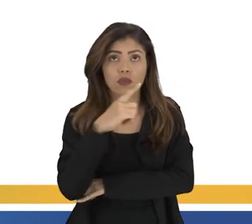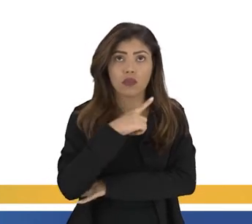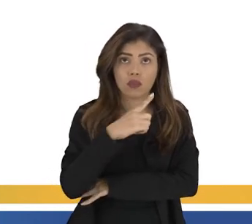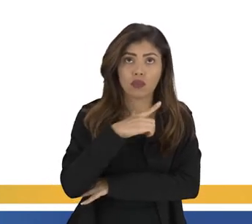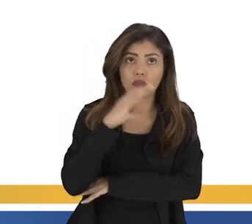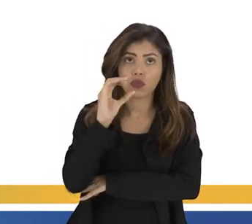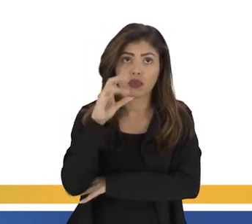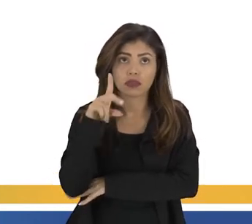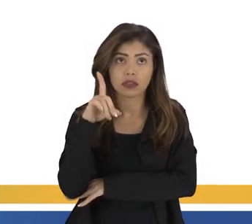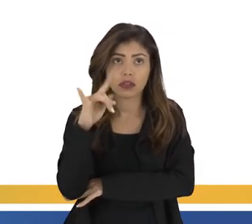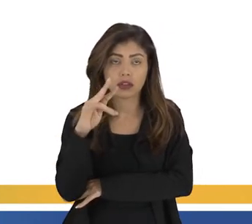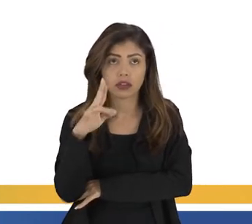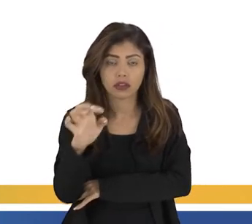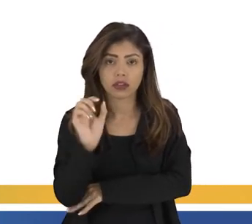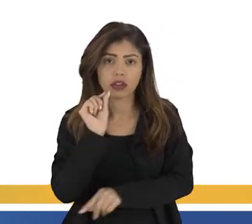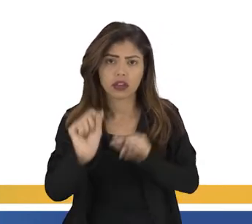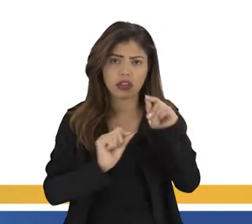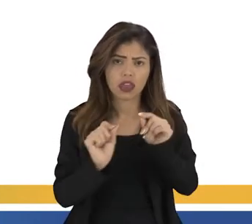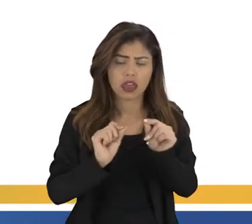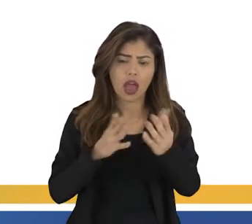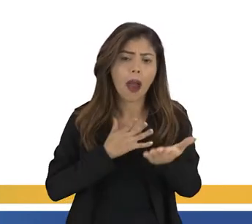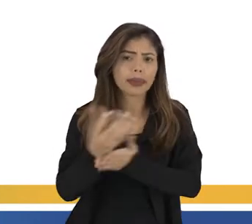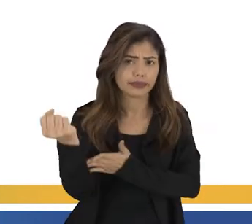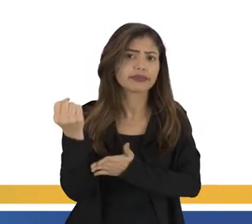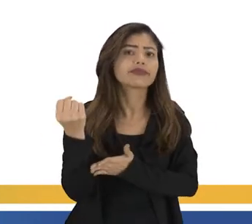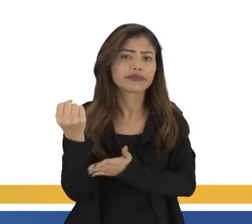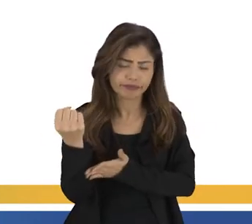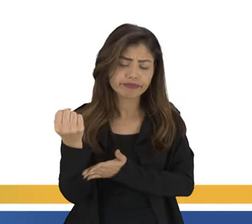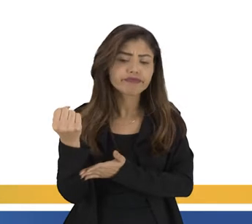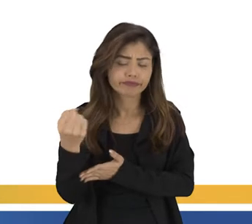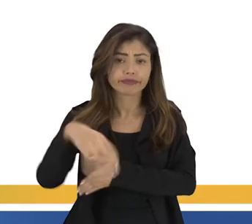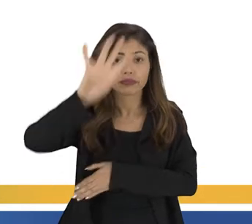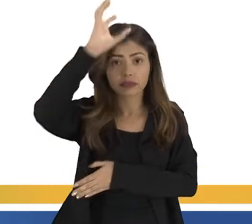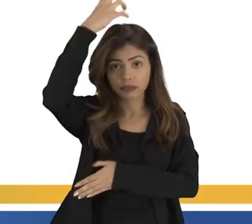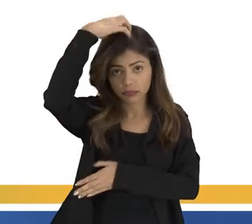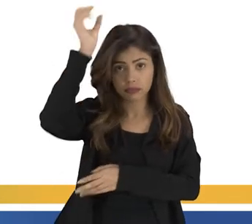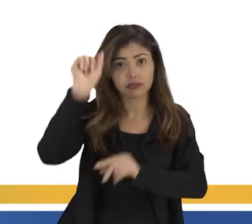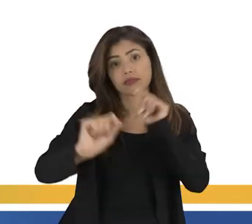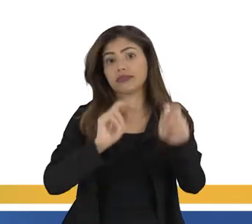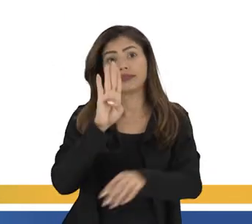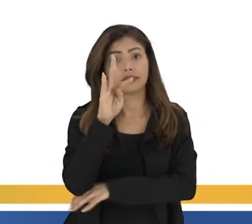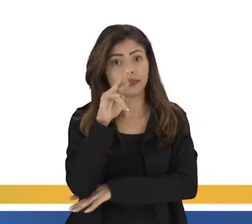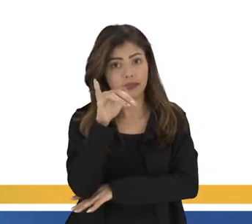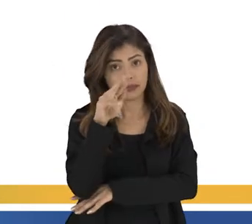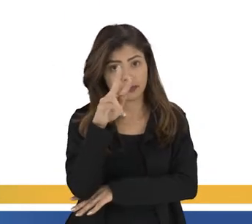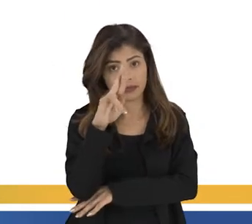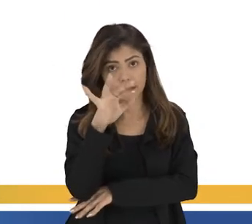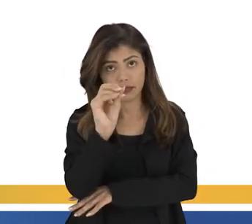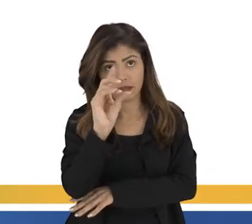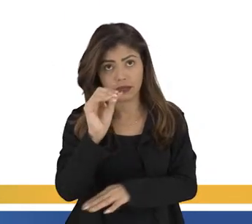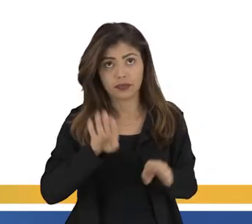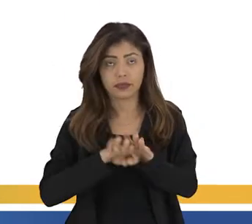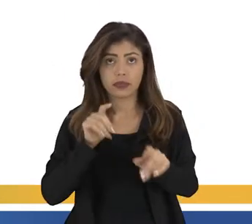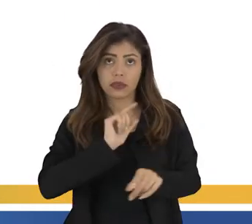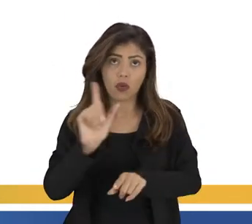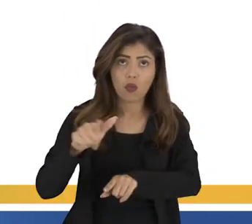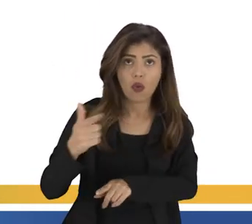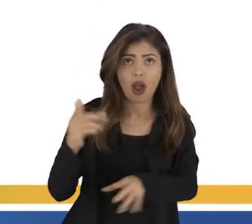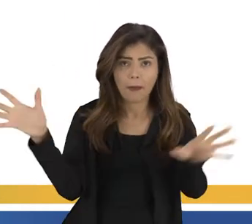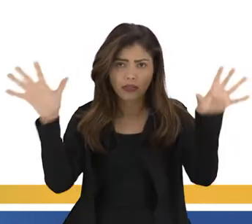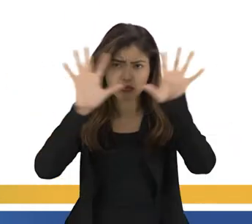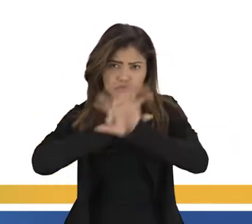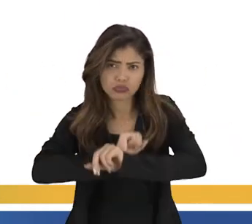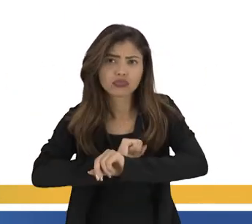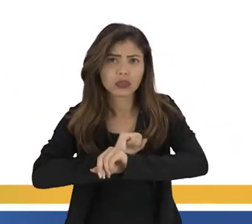né esse império a gente foi totalmente tomado pelos reinos bárbaros né e do outro essa parte um